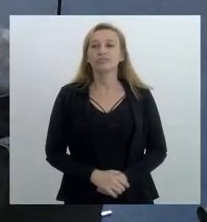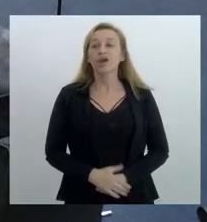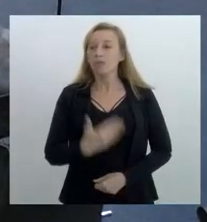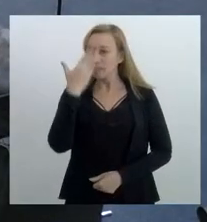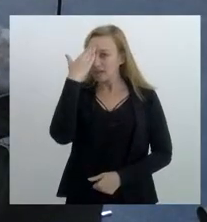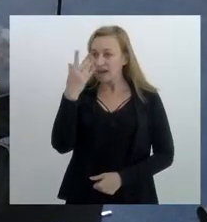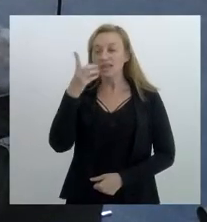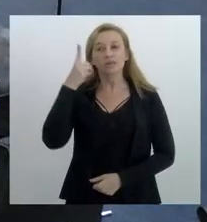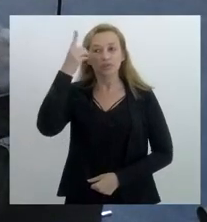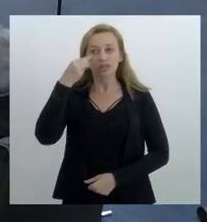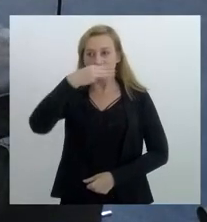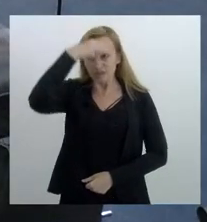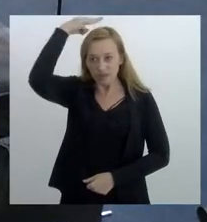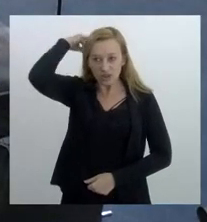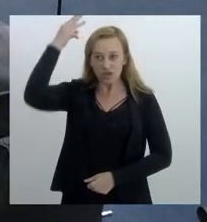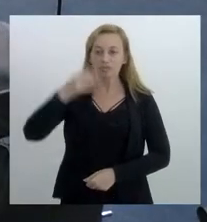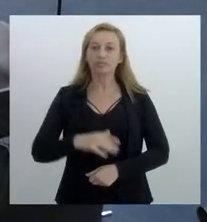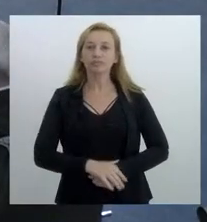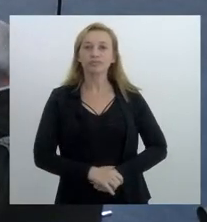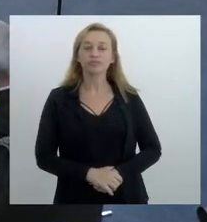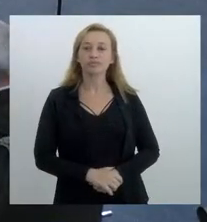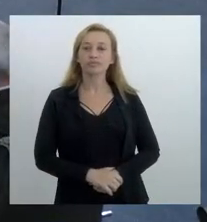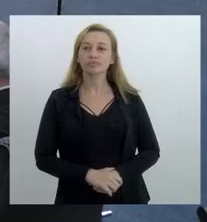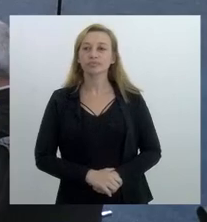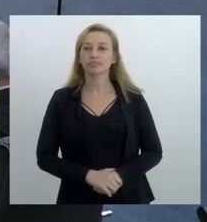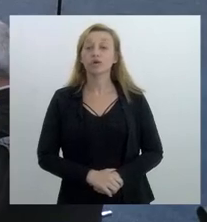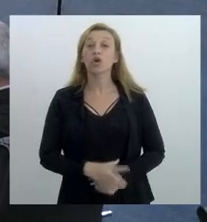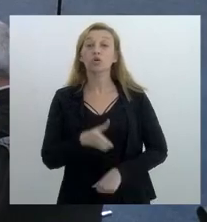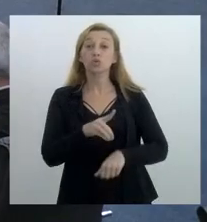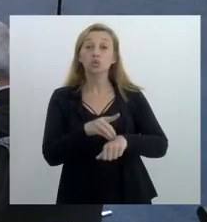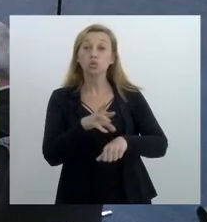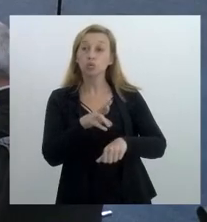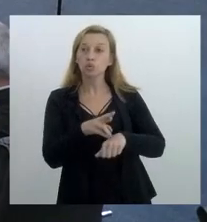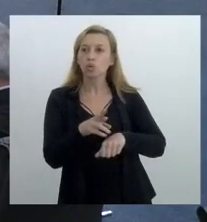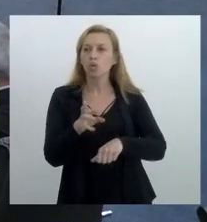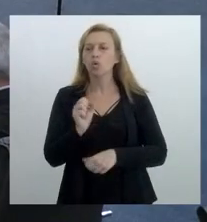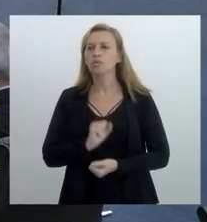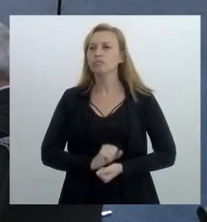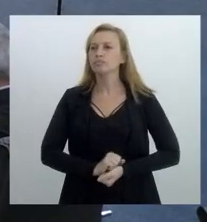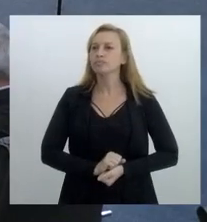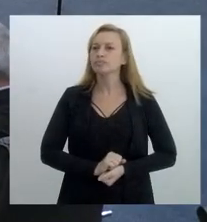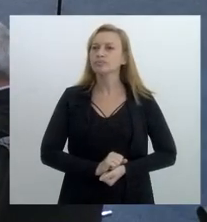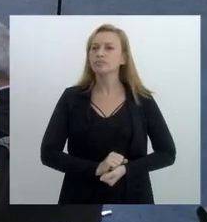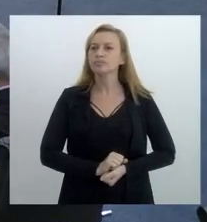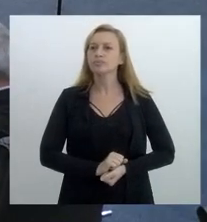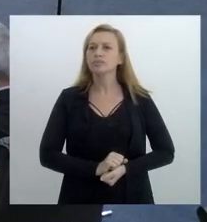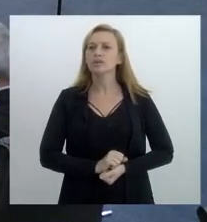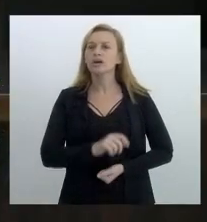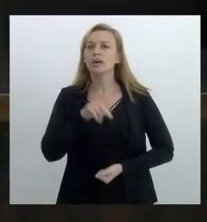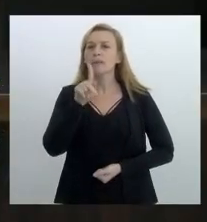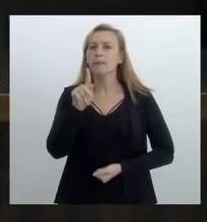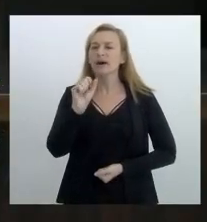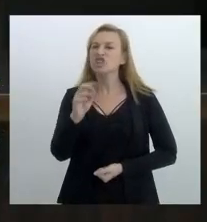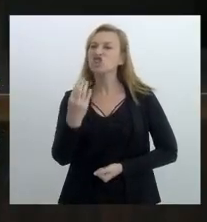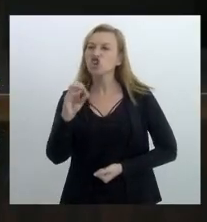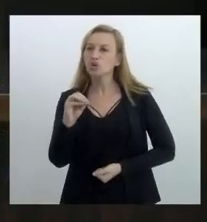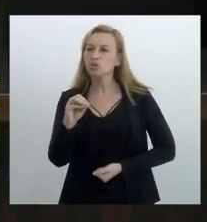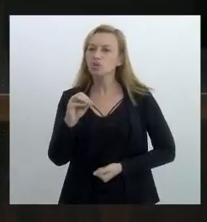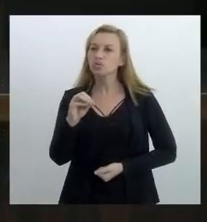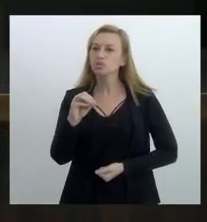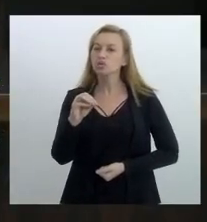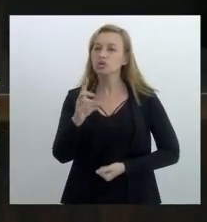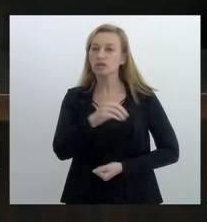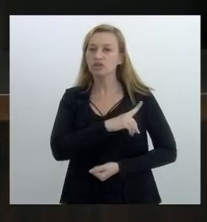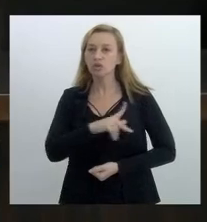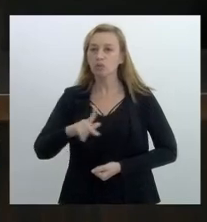Obrigado, deputado Márcio Pacheco. Arguo ao doutor Rodrigo Pacheco, nosso defensor